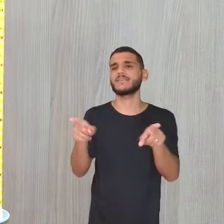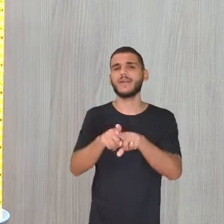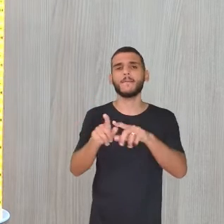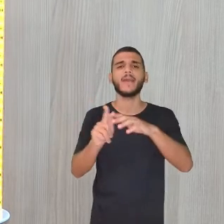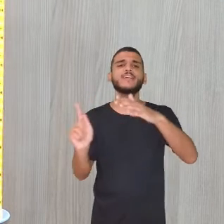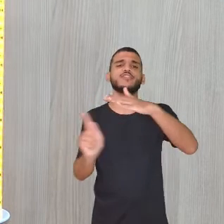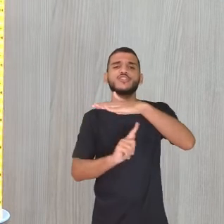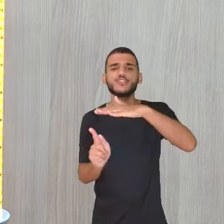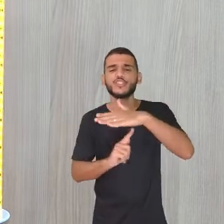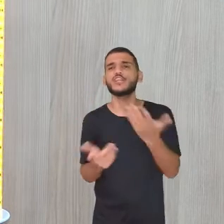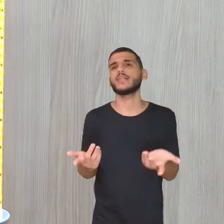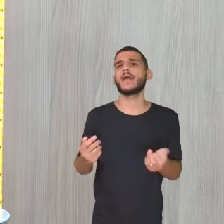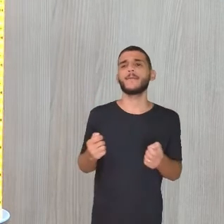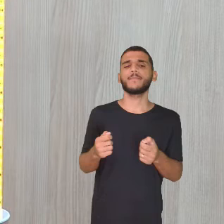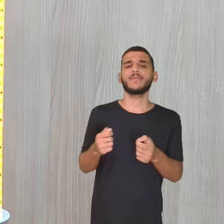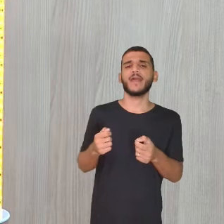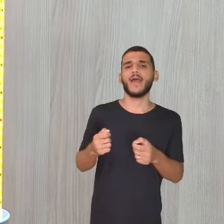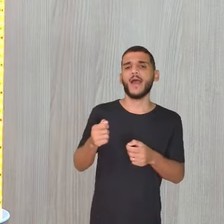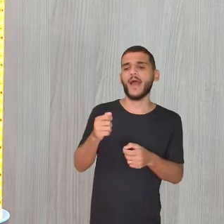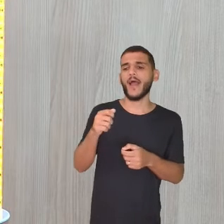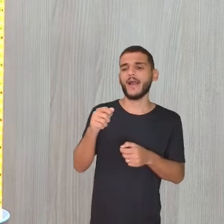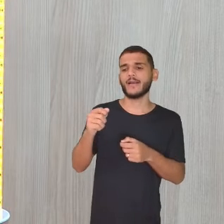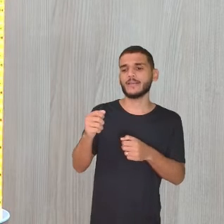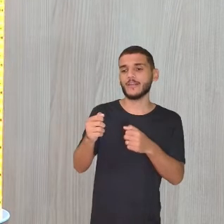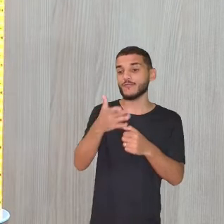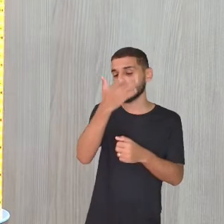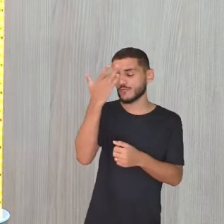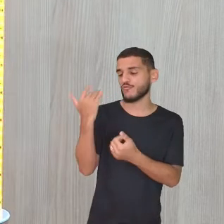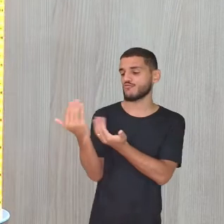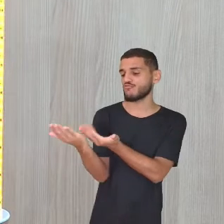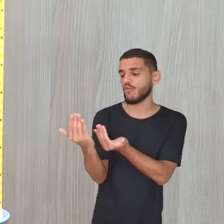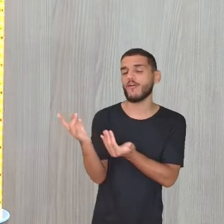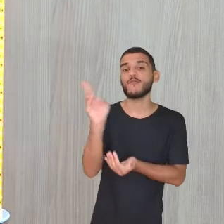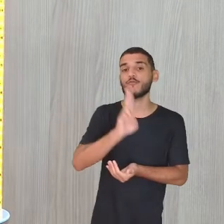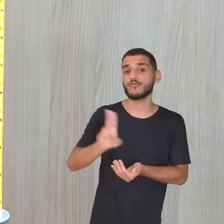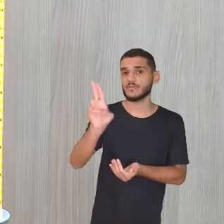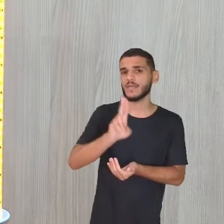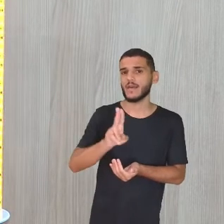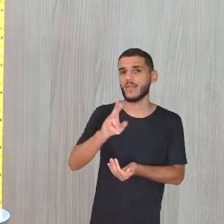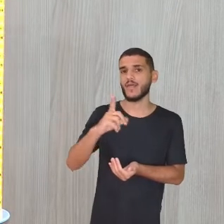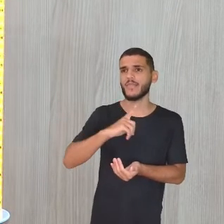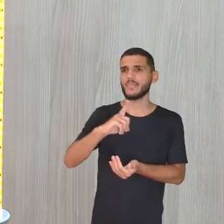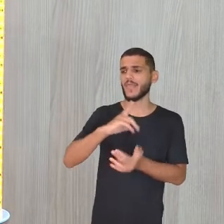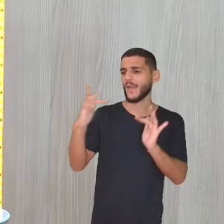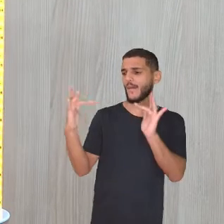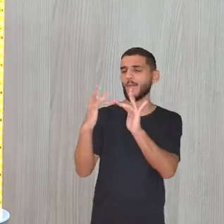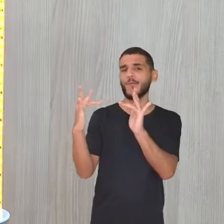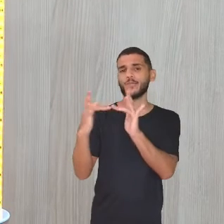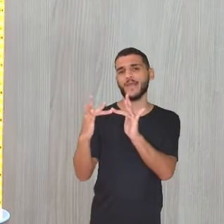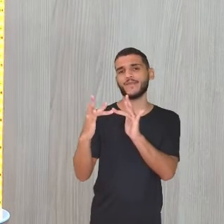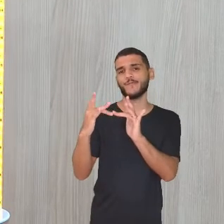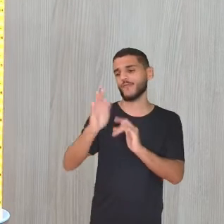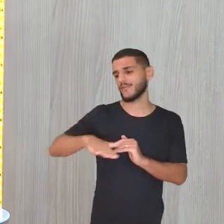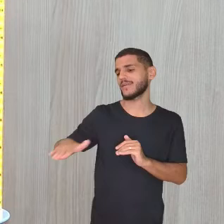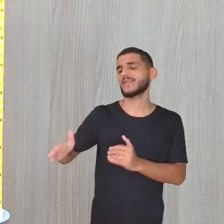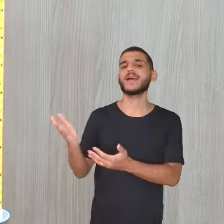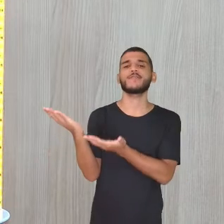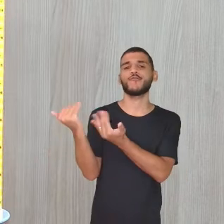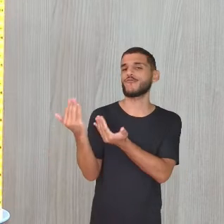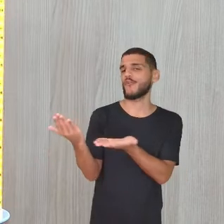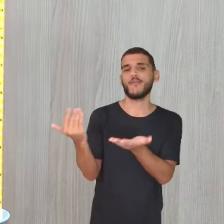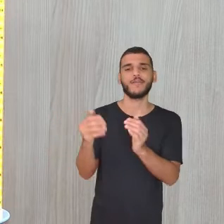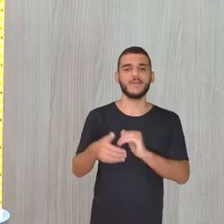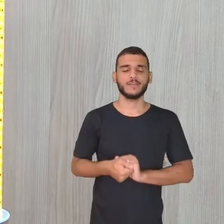adolescentes, jovens estão usando, vai realmente trazer uma proximidade para a personagem, né? Então é muito importante porque ele junta também